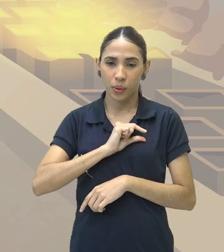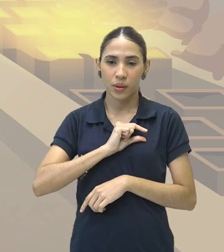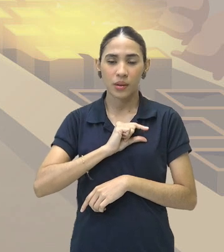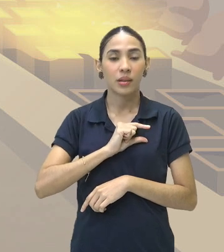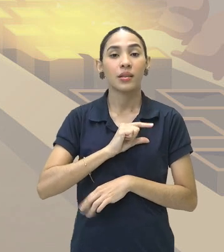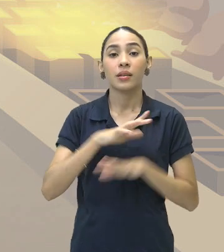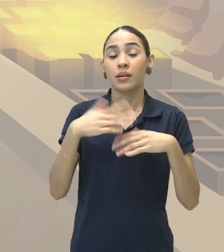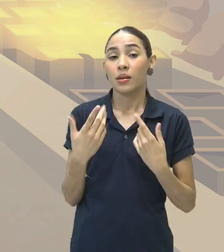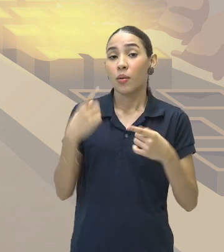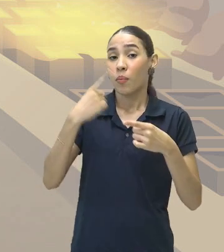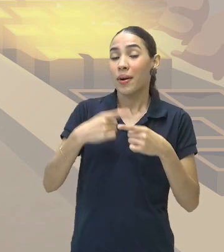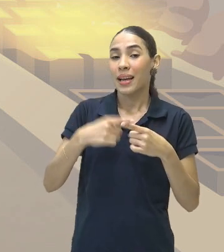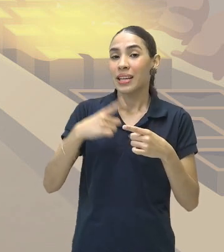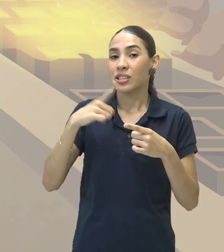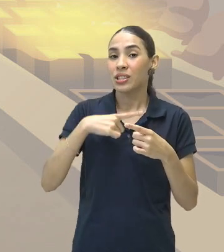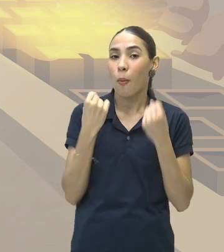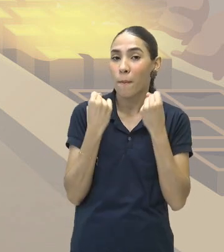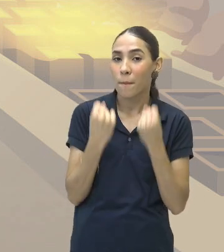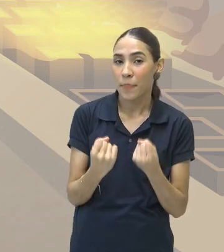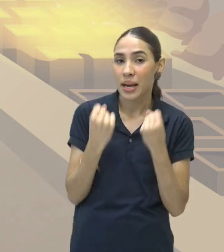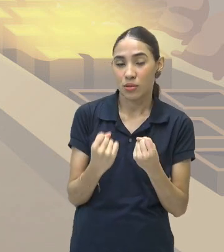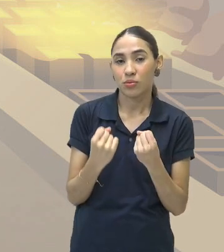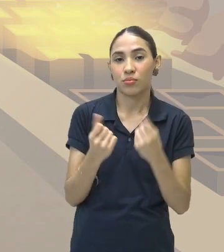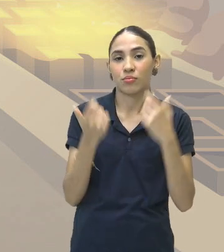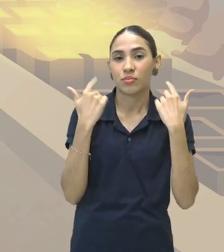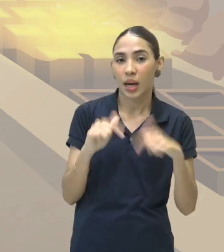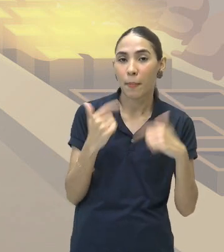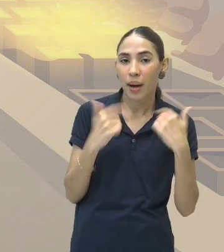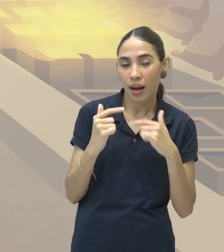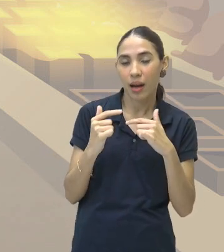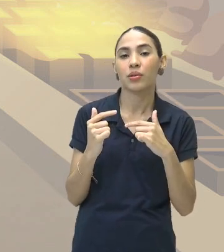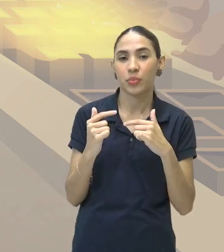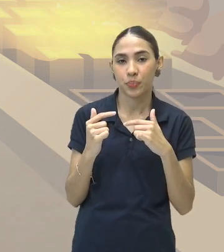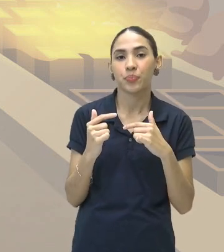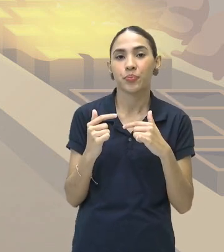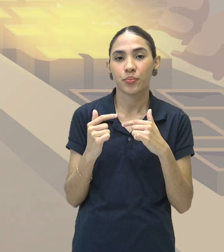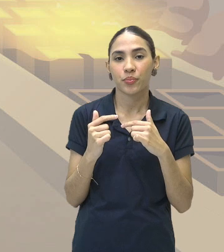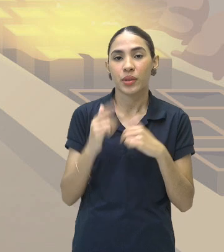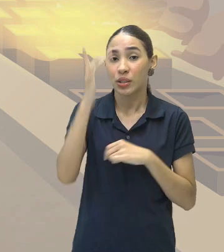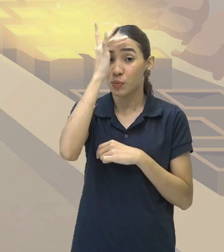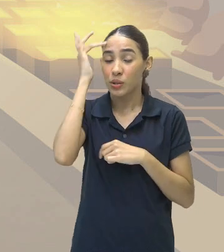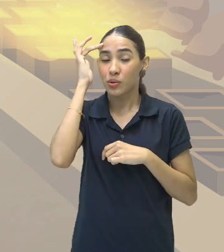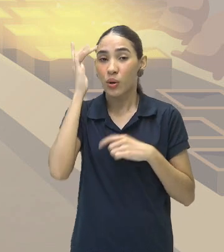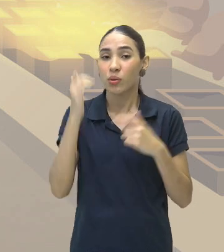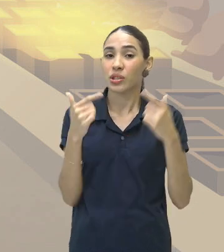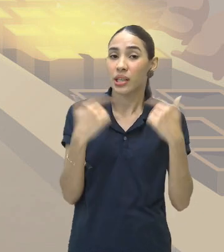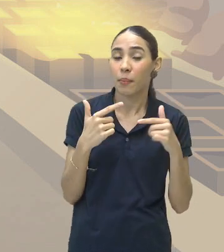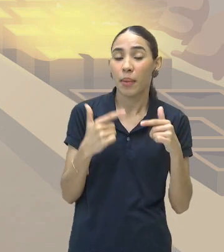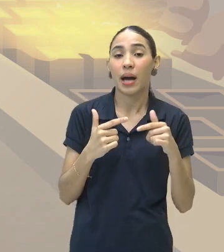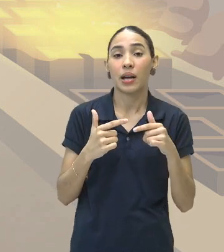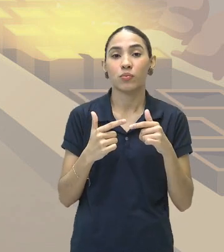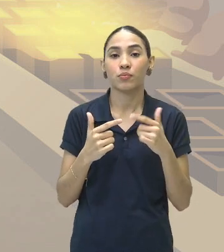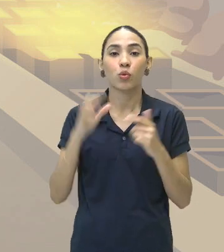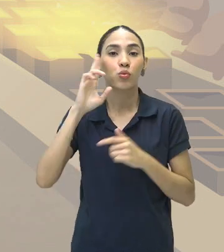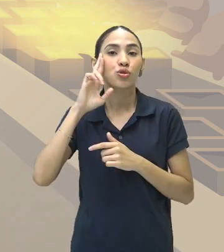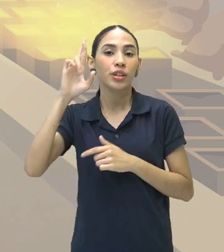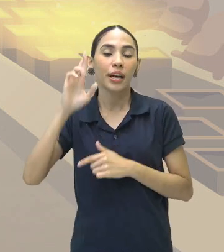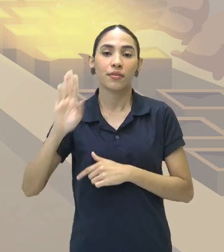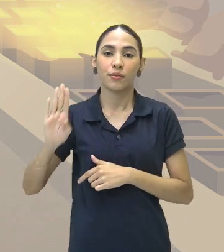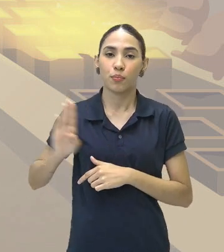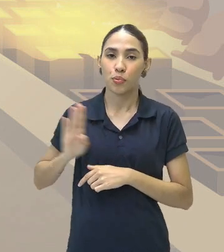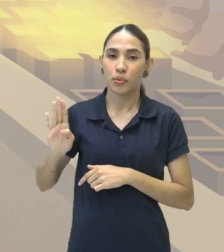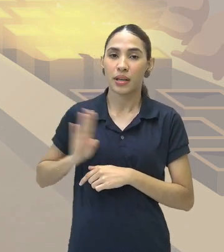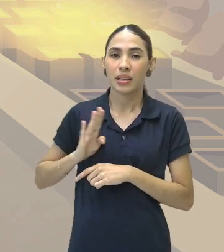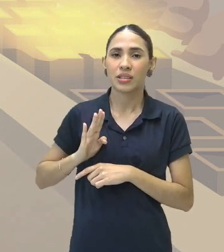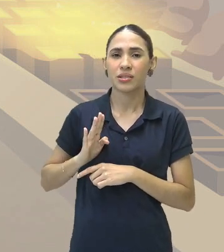uma grande demanda, uma grande oferta de trabalhadores, os burgueses, os patrões,